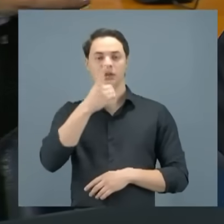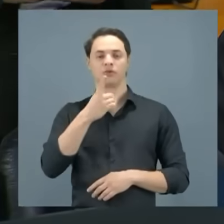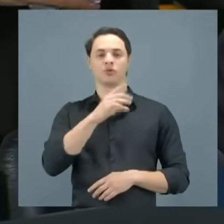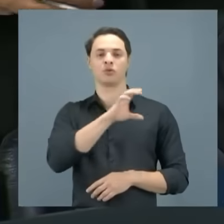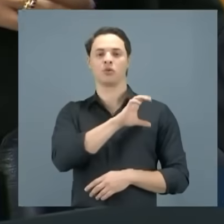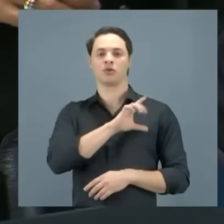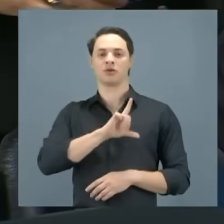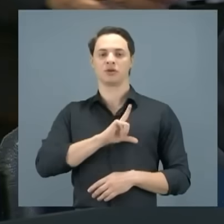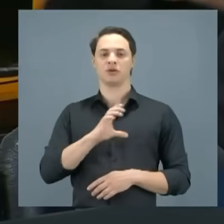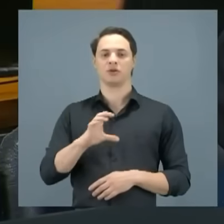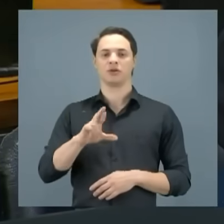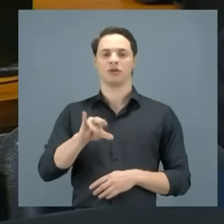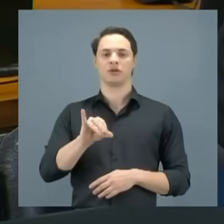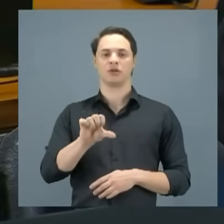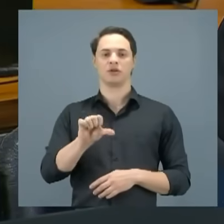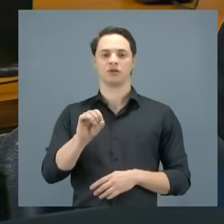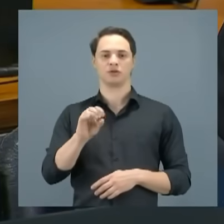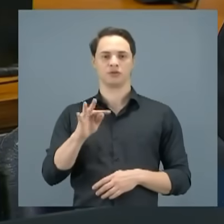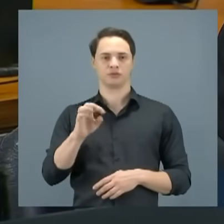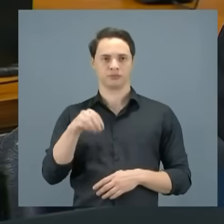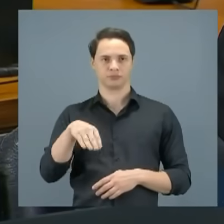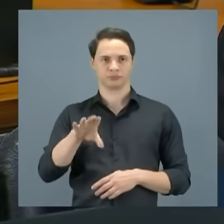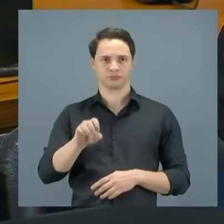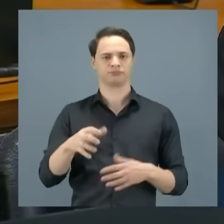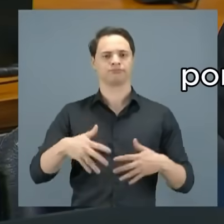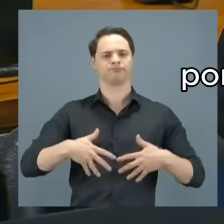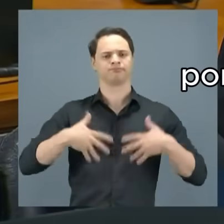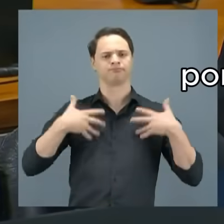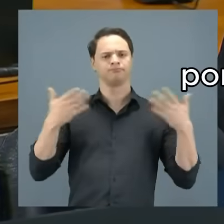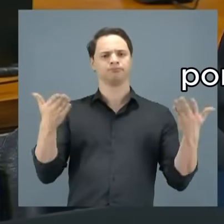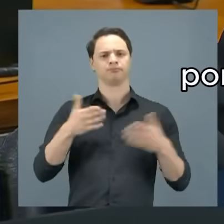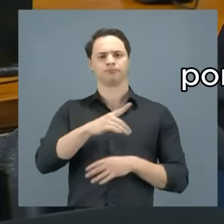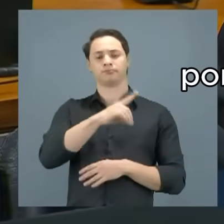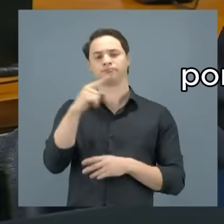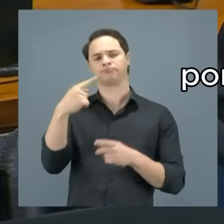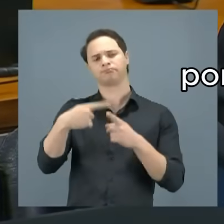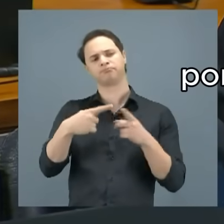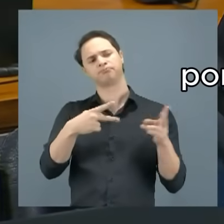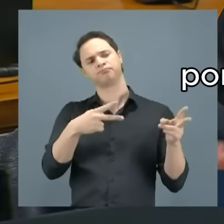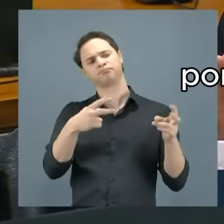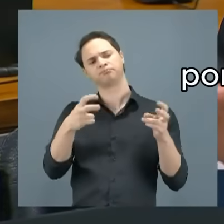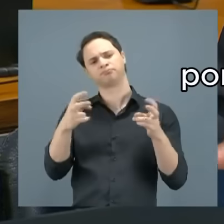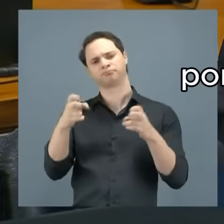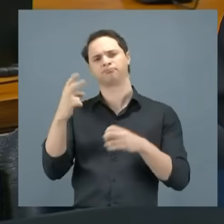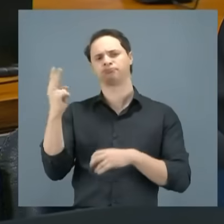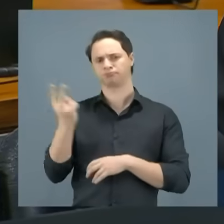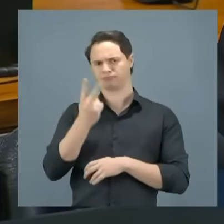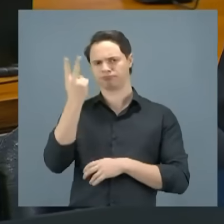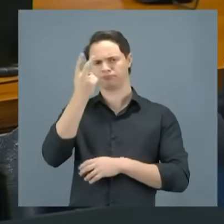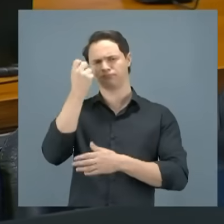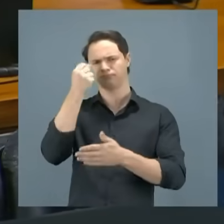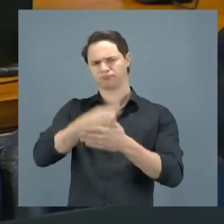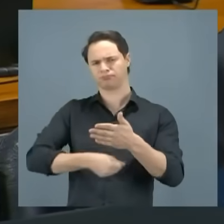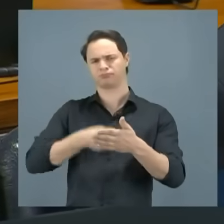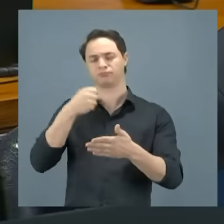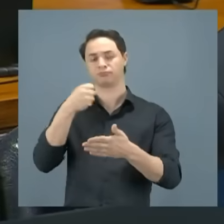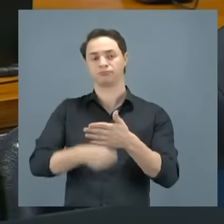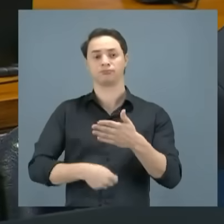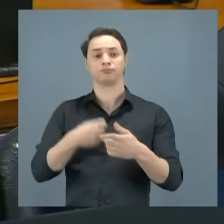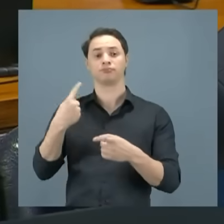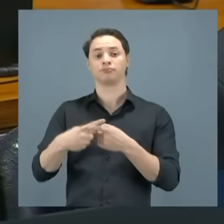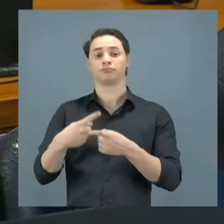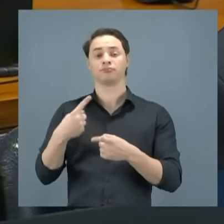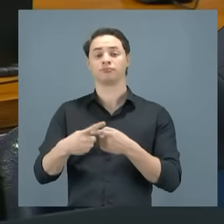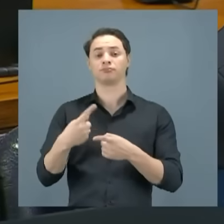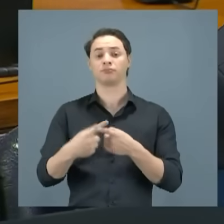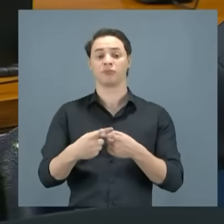a CPI, a CPMI. Estou orgulhoso desse dia porque eu vejo que vale a pena lutar até o fim. Porque o jogo só termina,